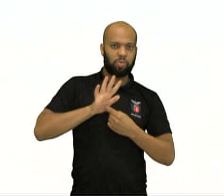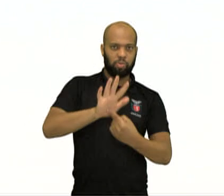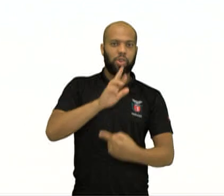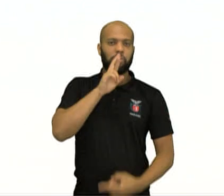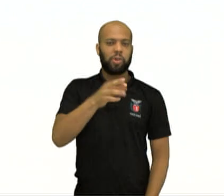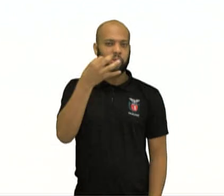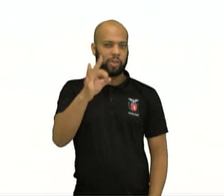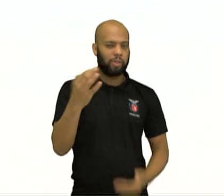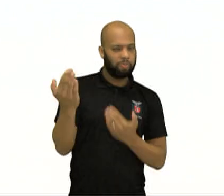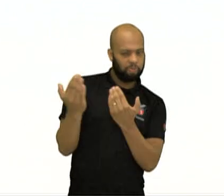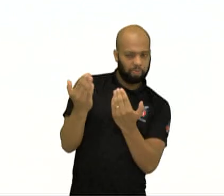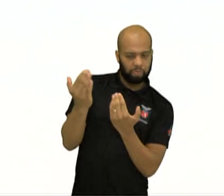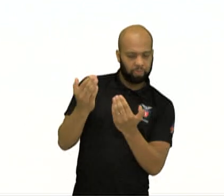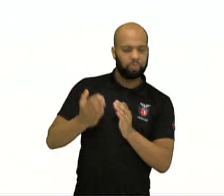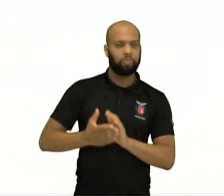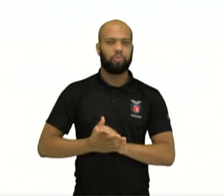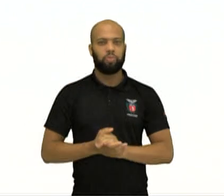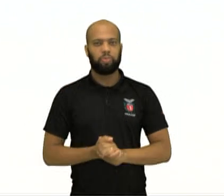seguir para a gente conferir.